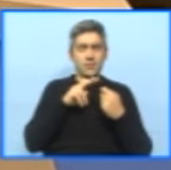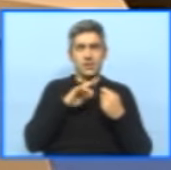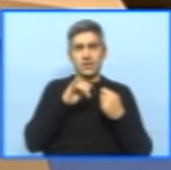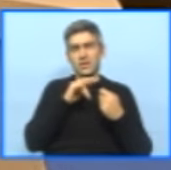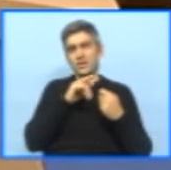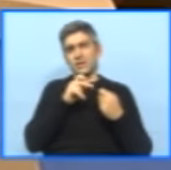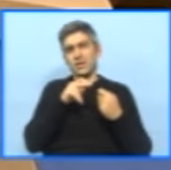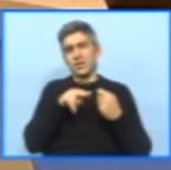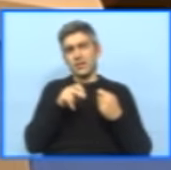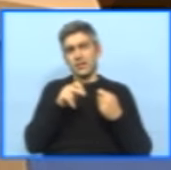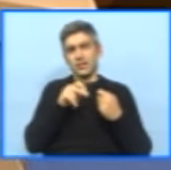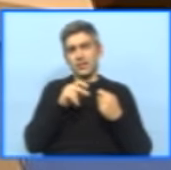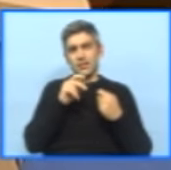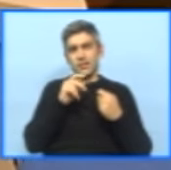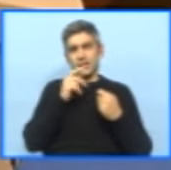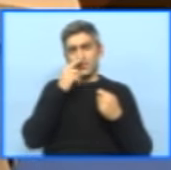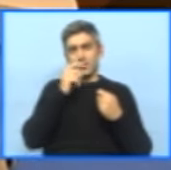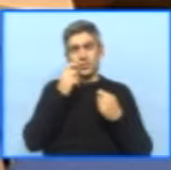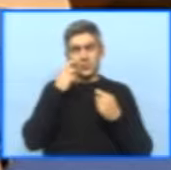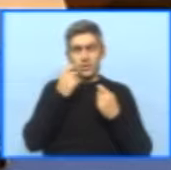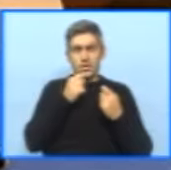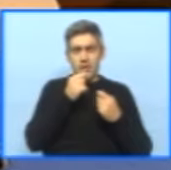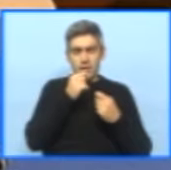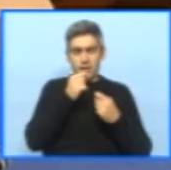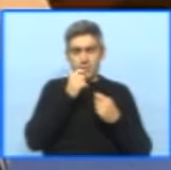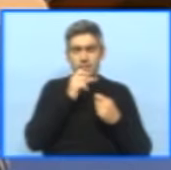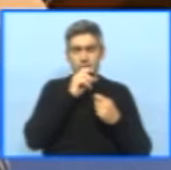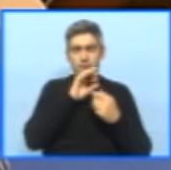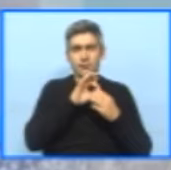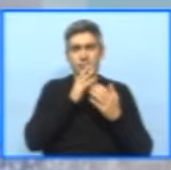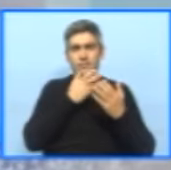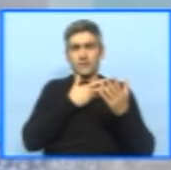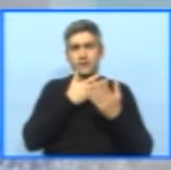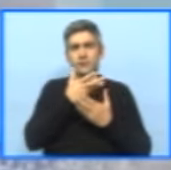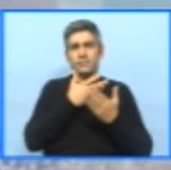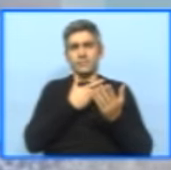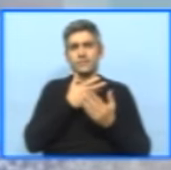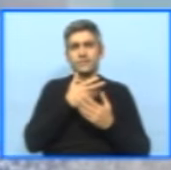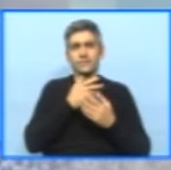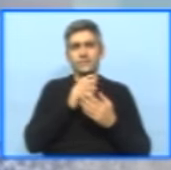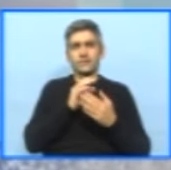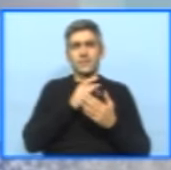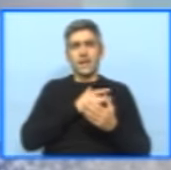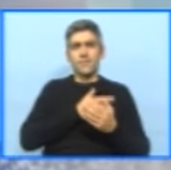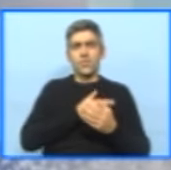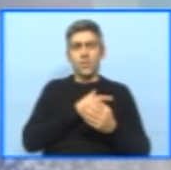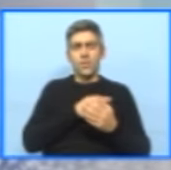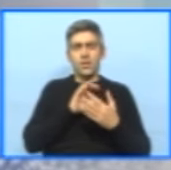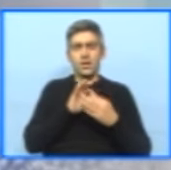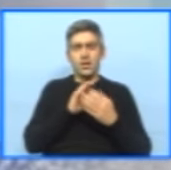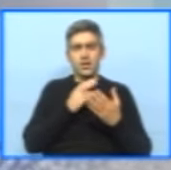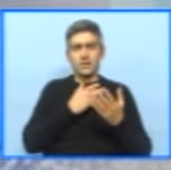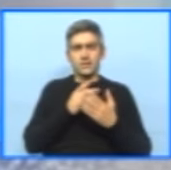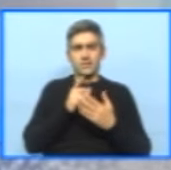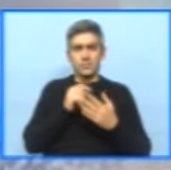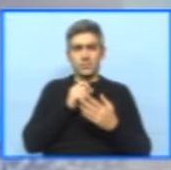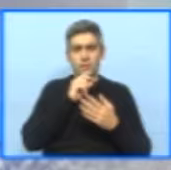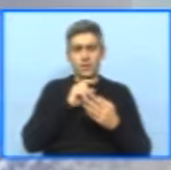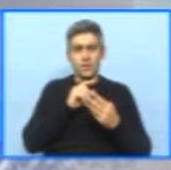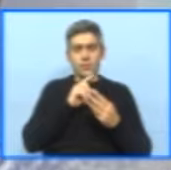pessoa que procuro água, posso estabelecer com Cristo uma verdadeira relação de amor. Finalmente, um